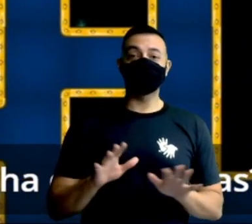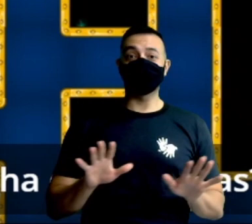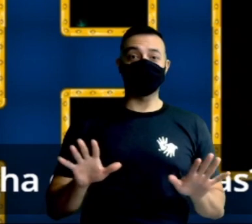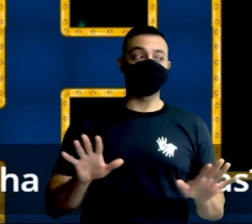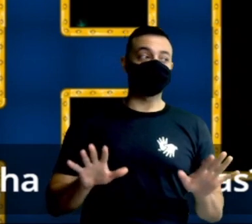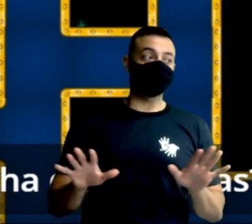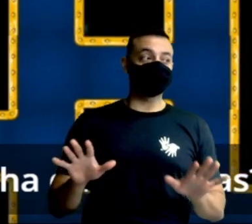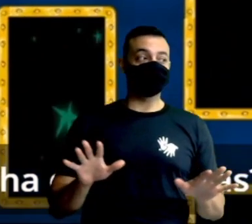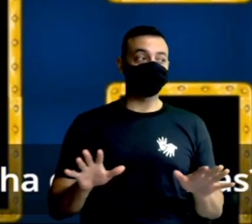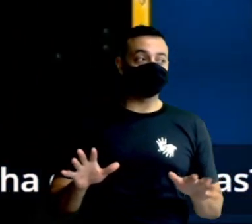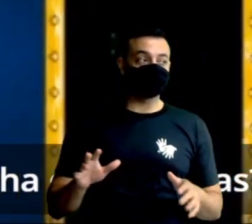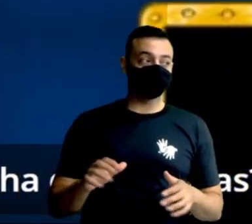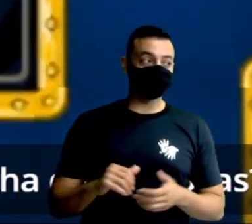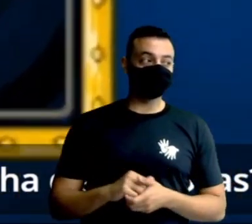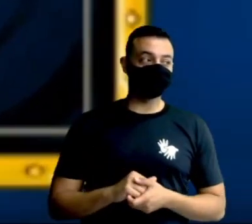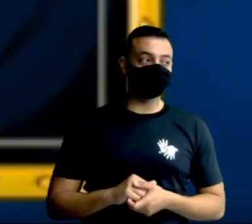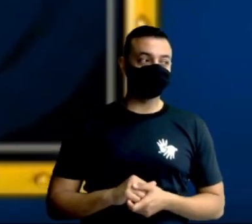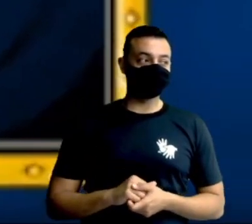Opa!